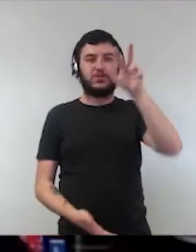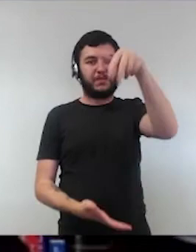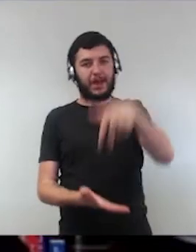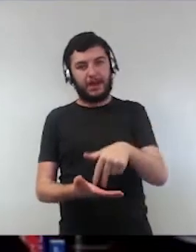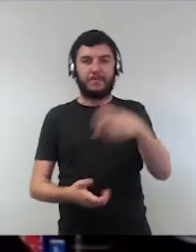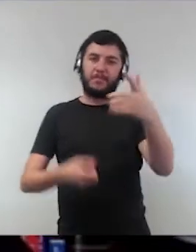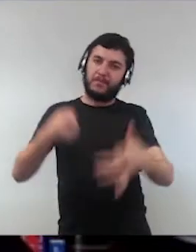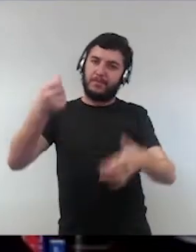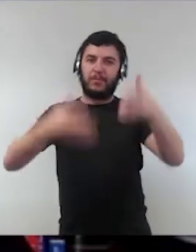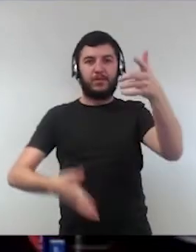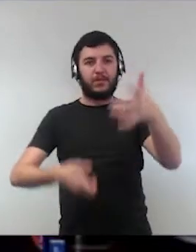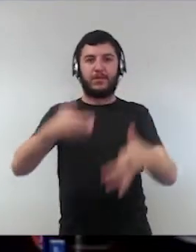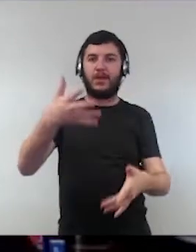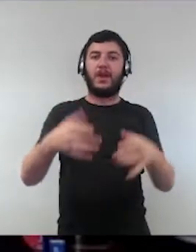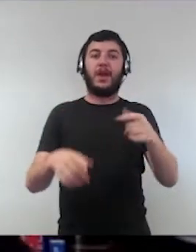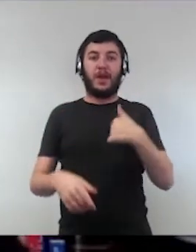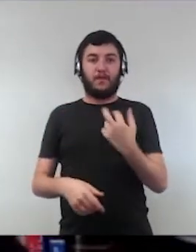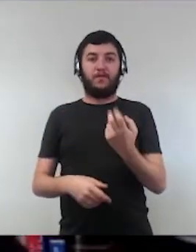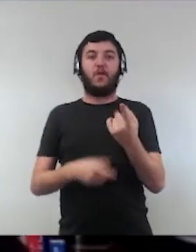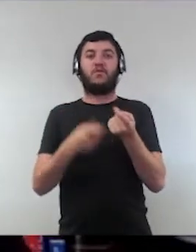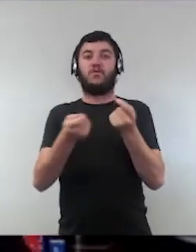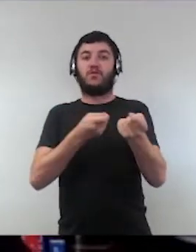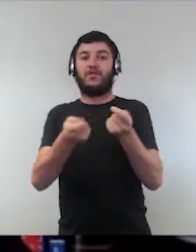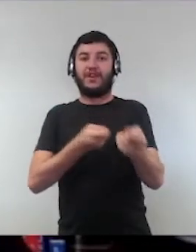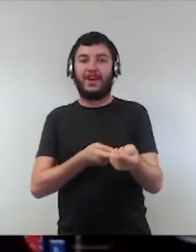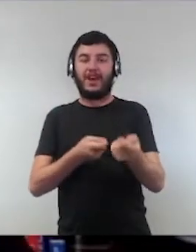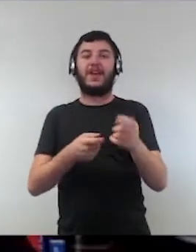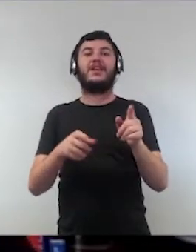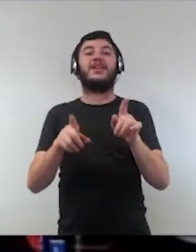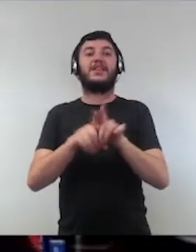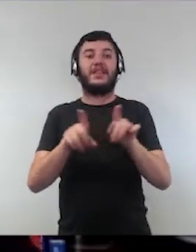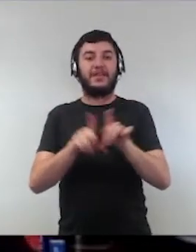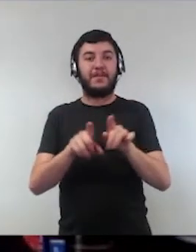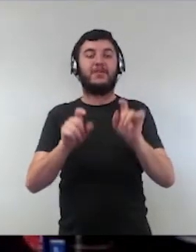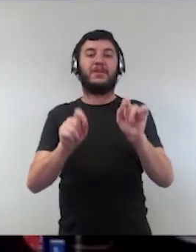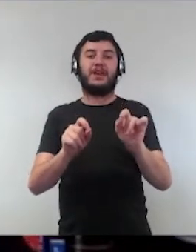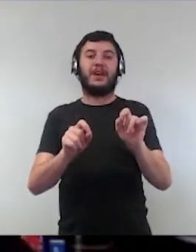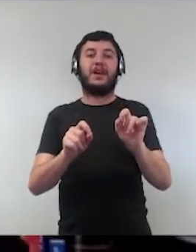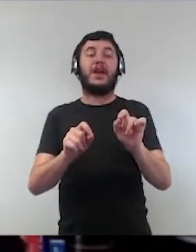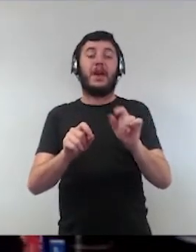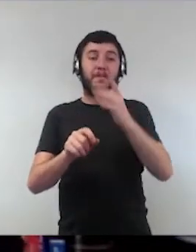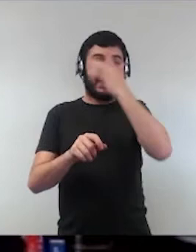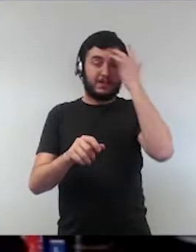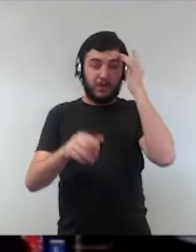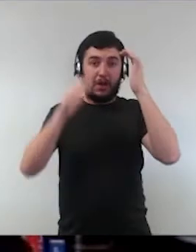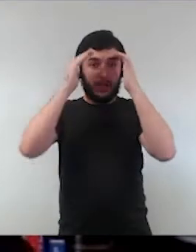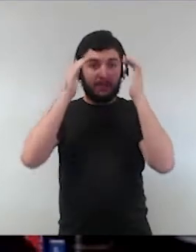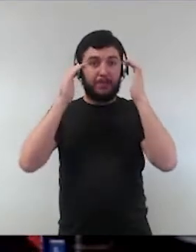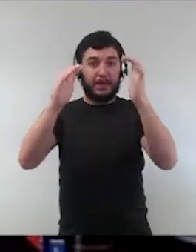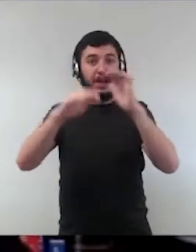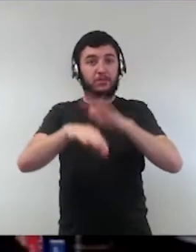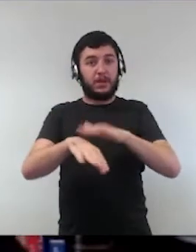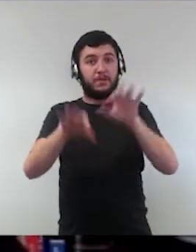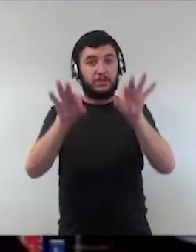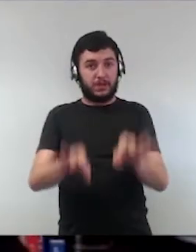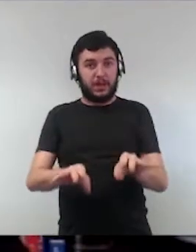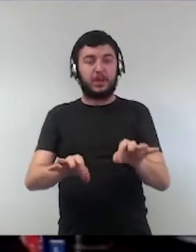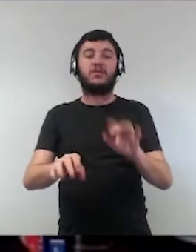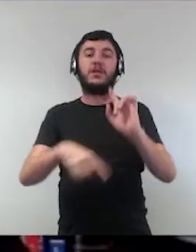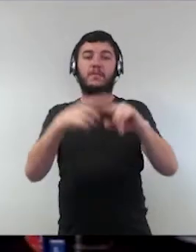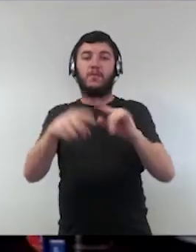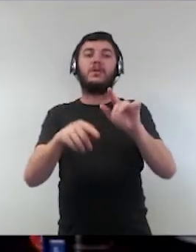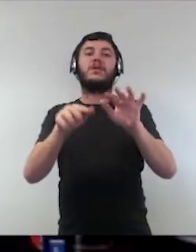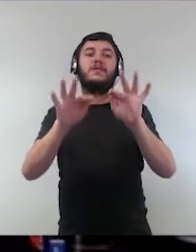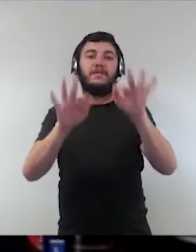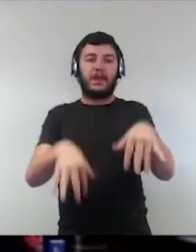segurança, e desde que atendido esse tempo, a gente poderá ainda fazer algum comentário final. Eu não quero ocupar o tempo dos senhores e,